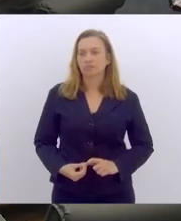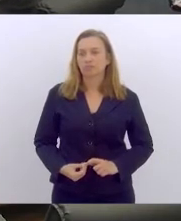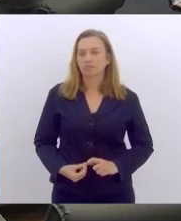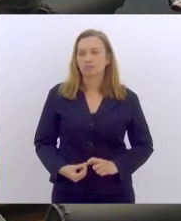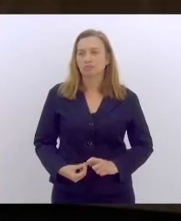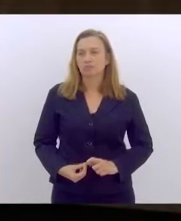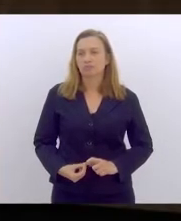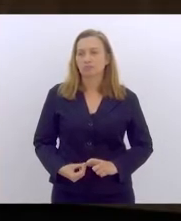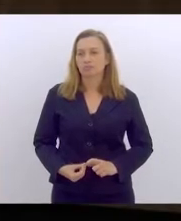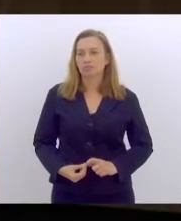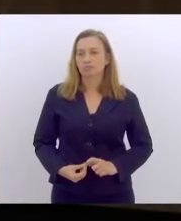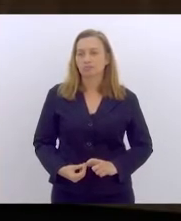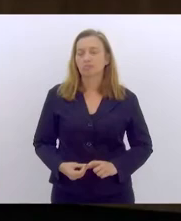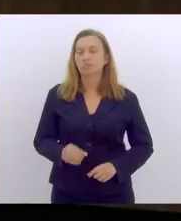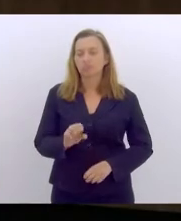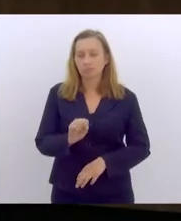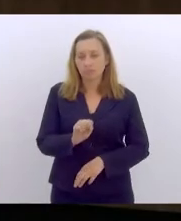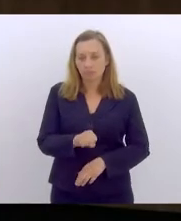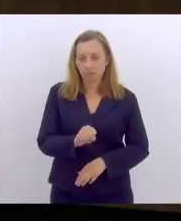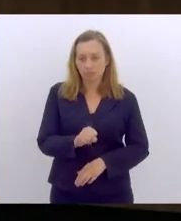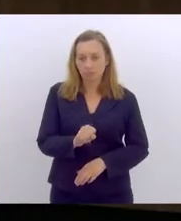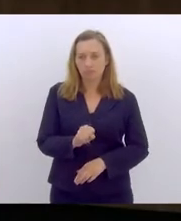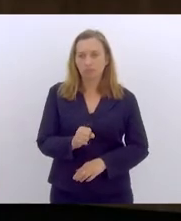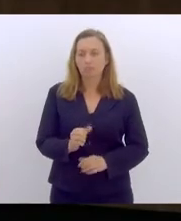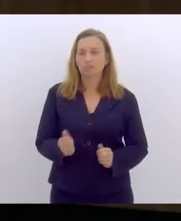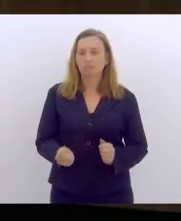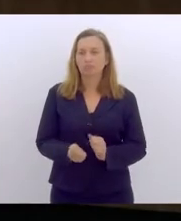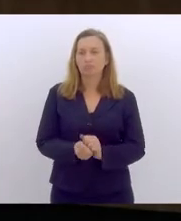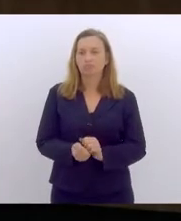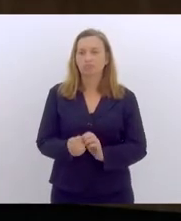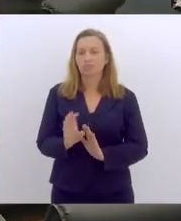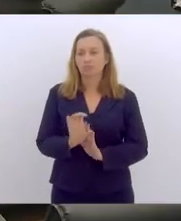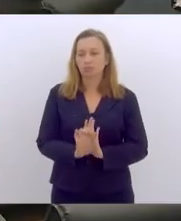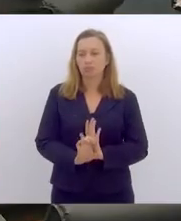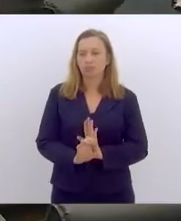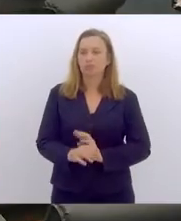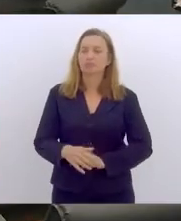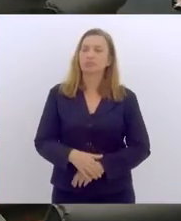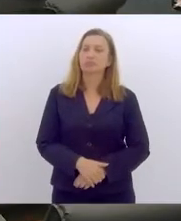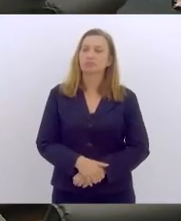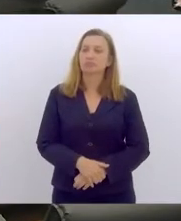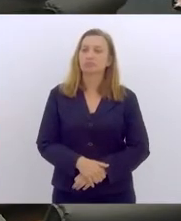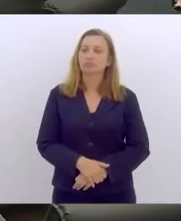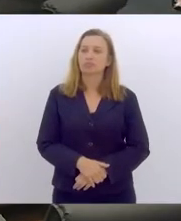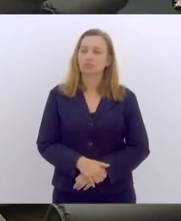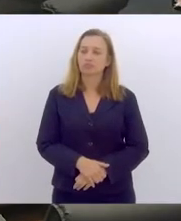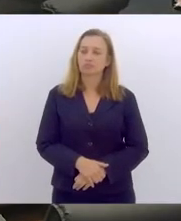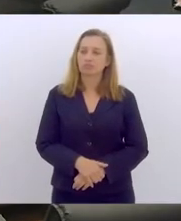O parecer é favorável com as emendas.